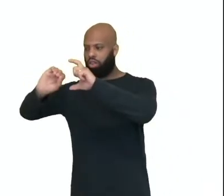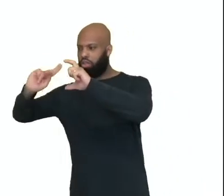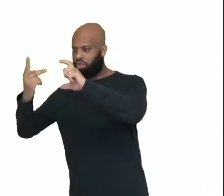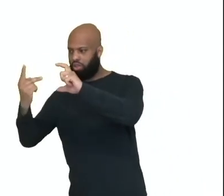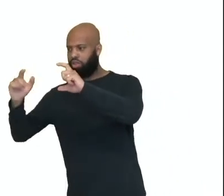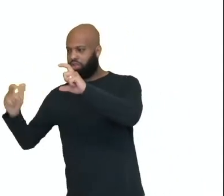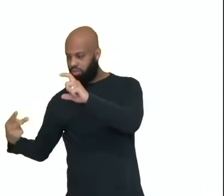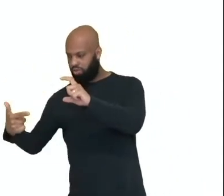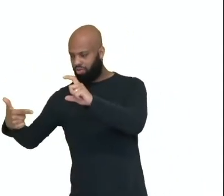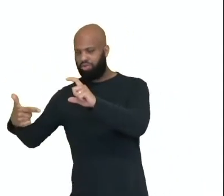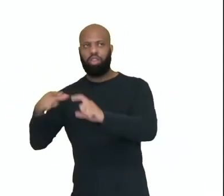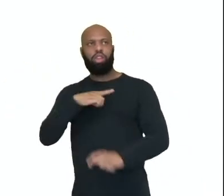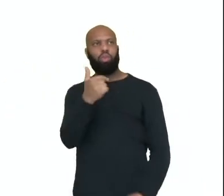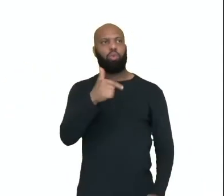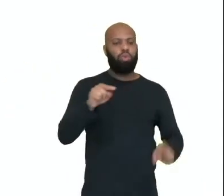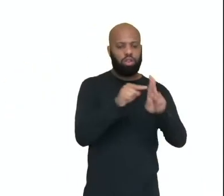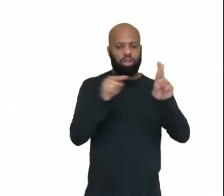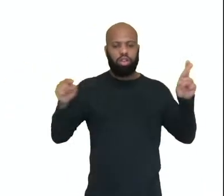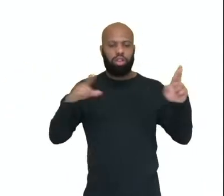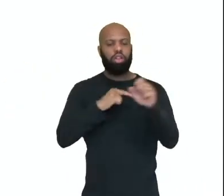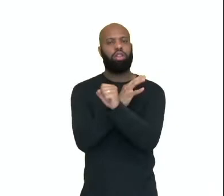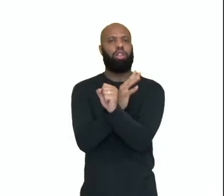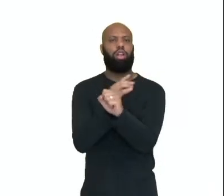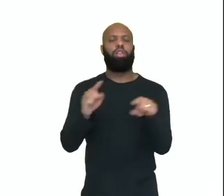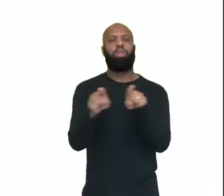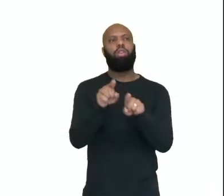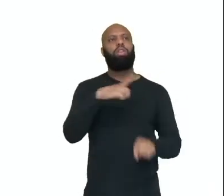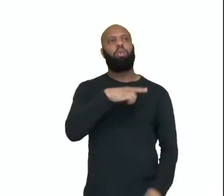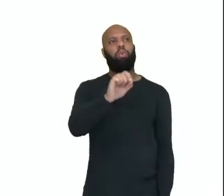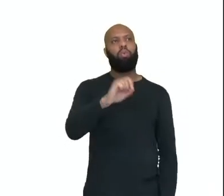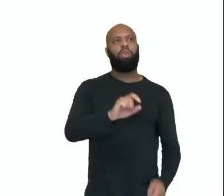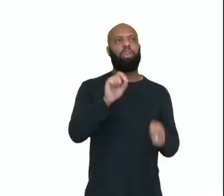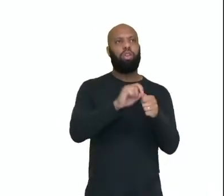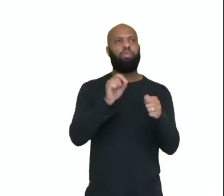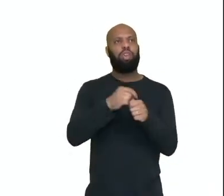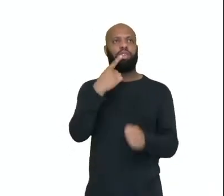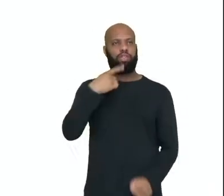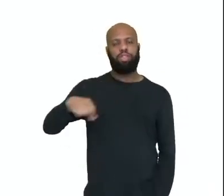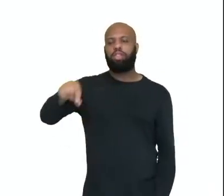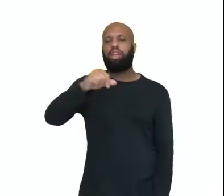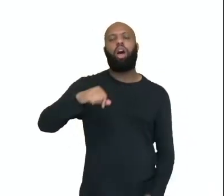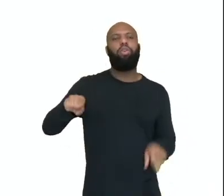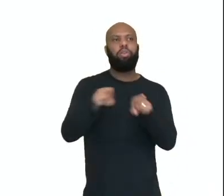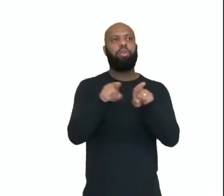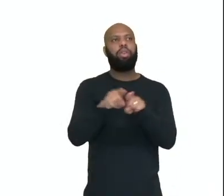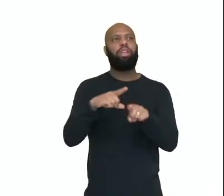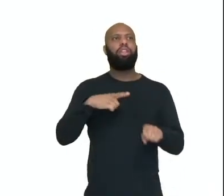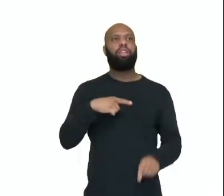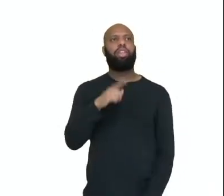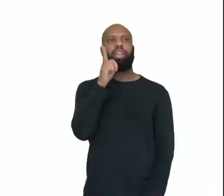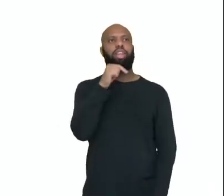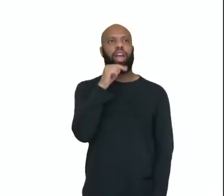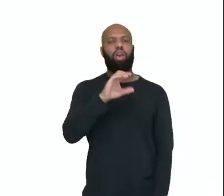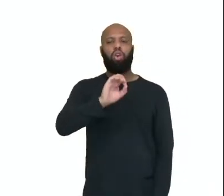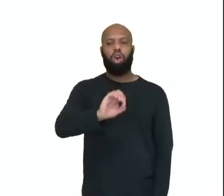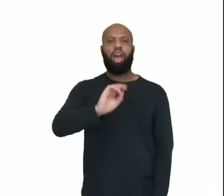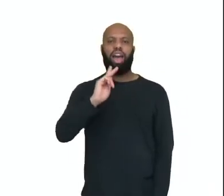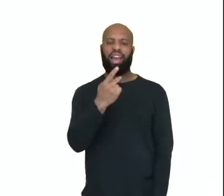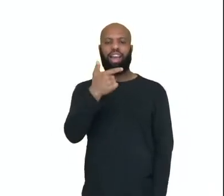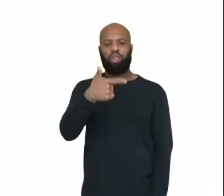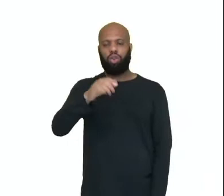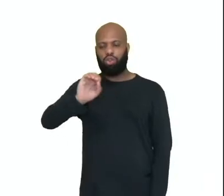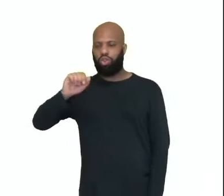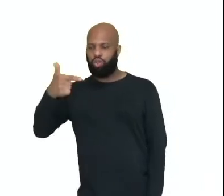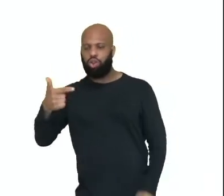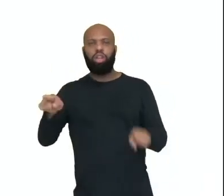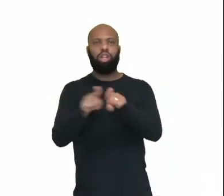E uma outra reação, então, com o ácido inorgânico, a gente vai ter a formação de um sal e de água oxigenada e também de